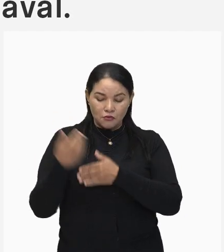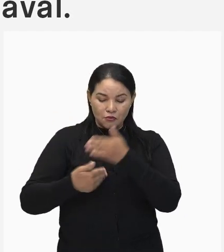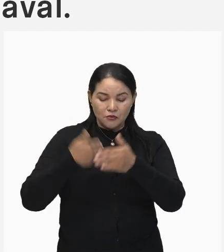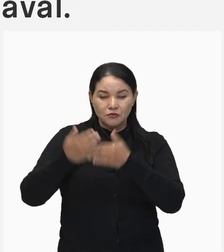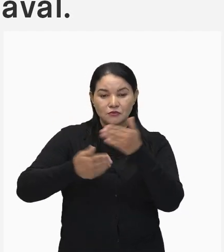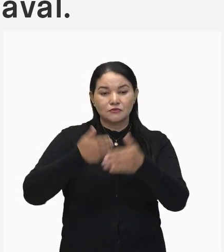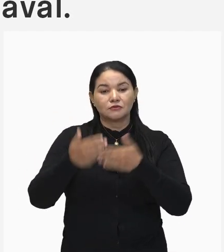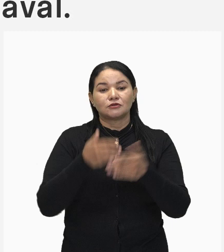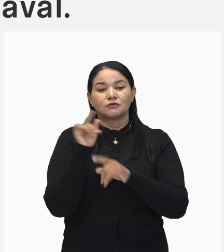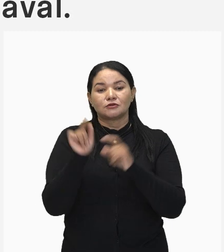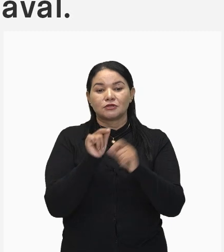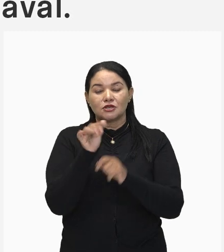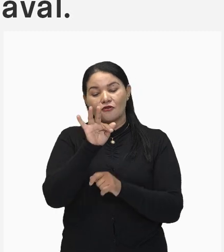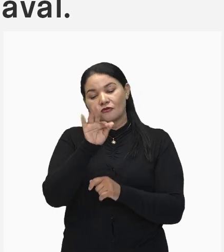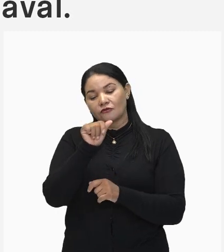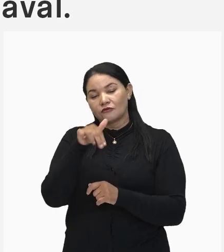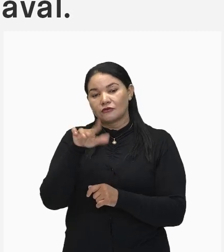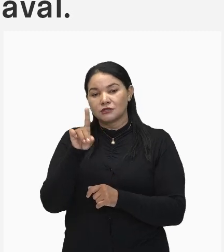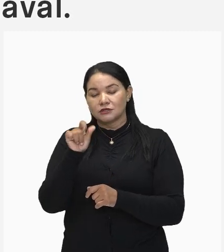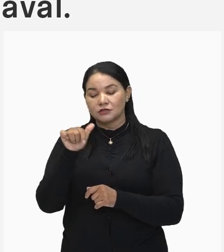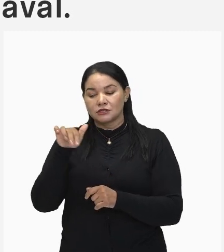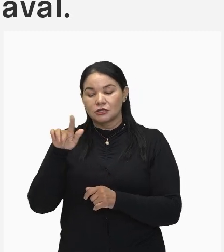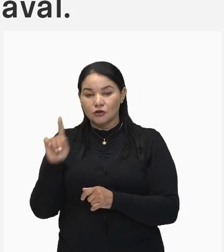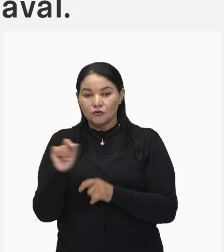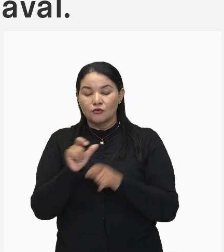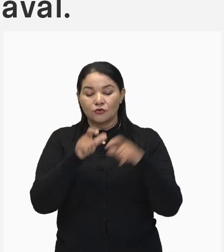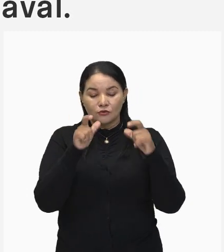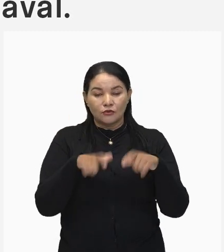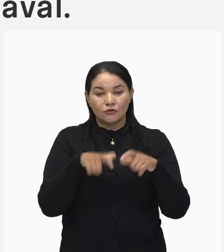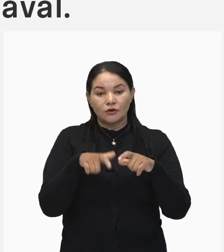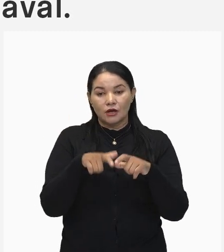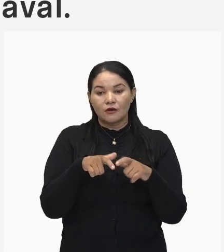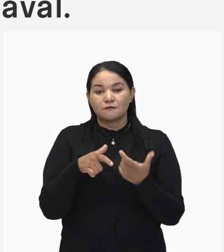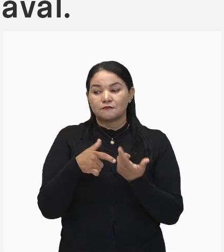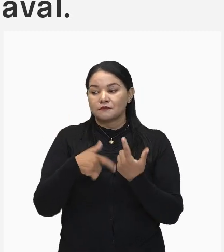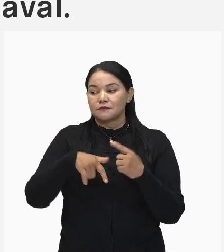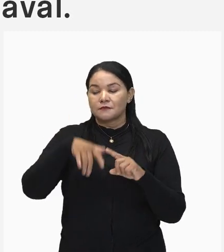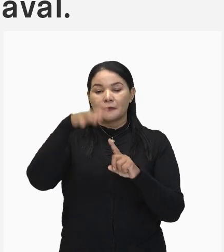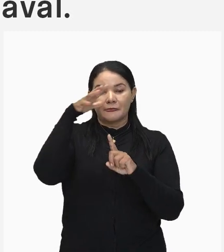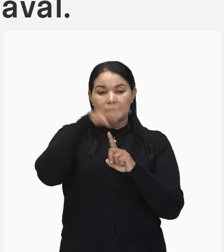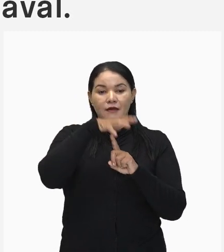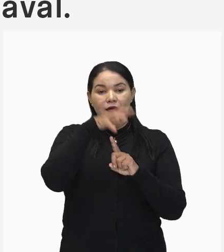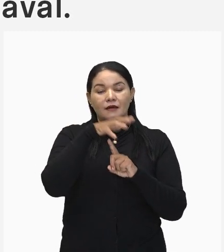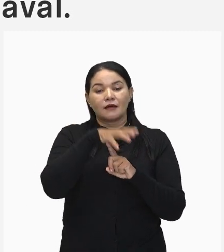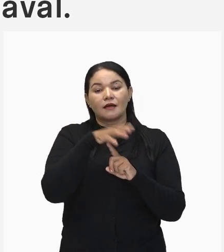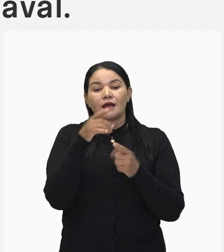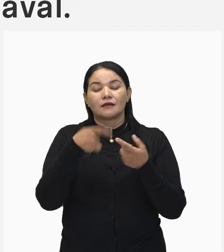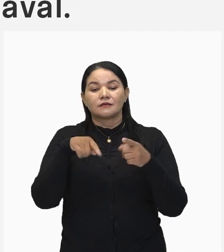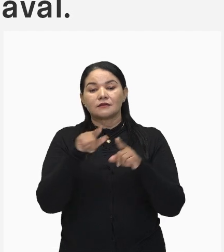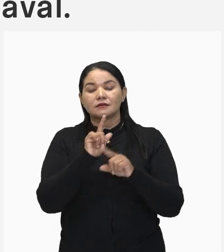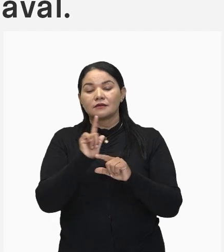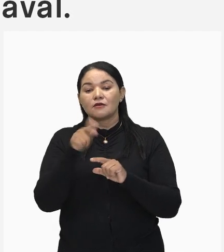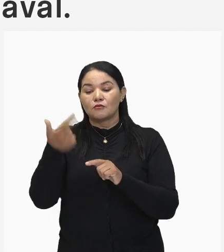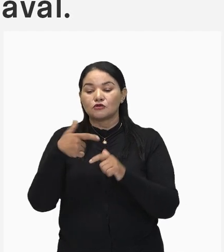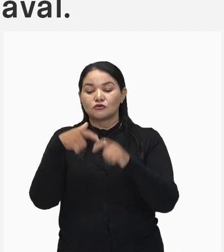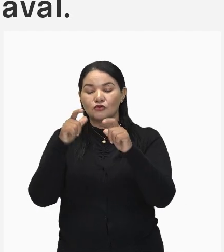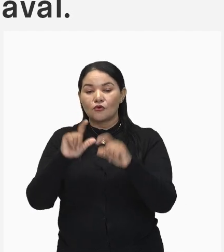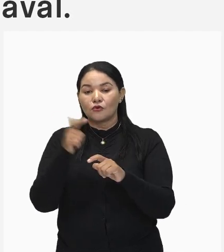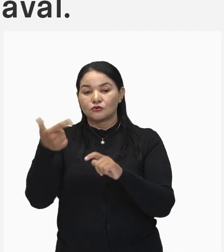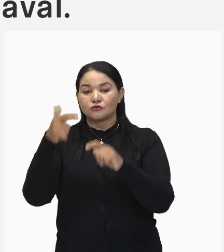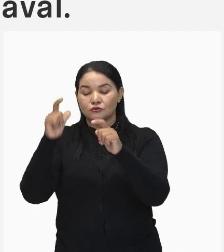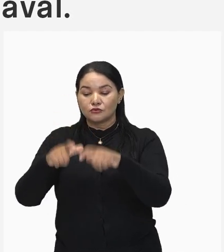fandango executado no Paraná foi assimilado pelo caboclo do litoral, assumindo assim seu